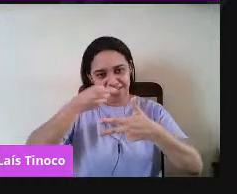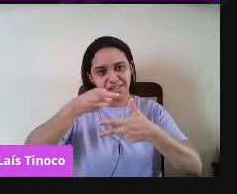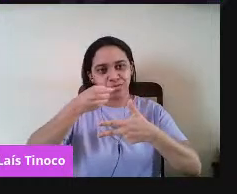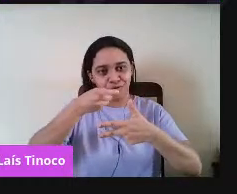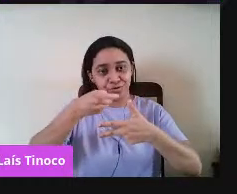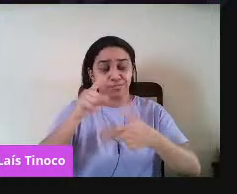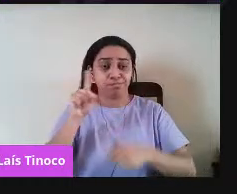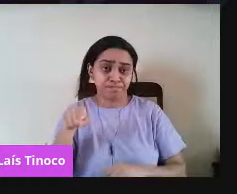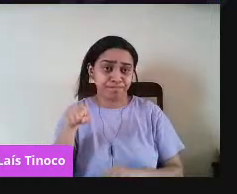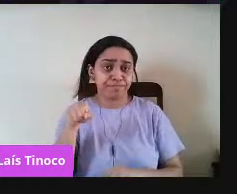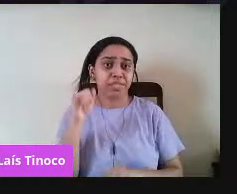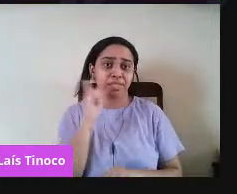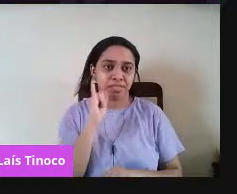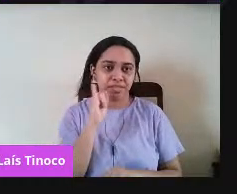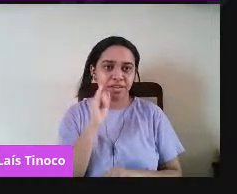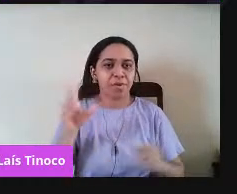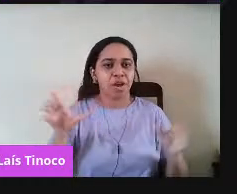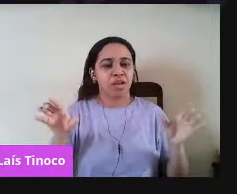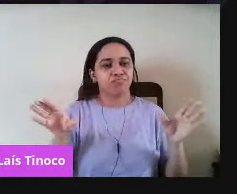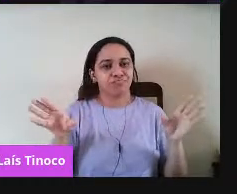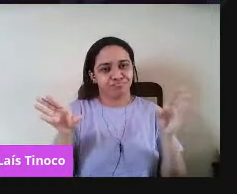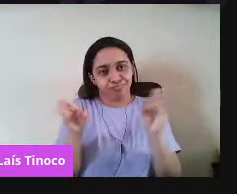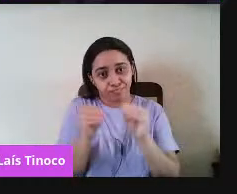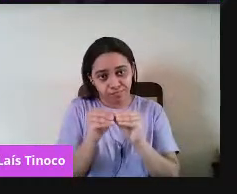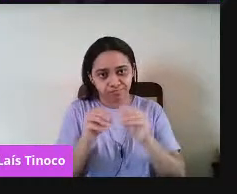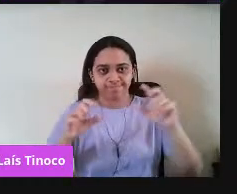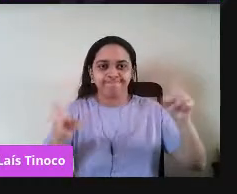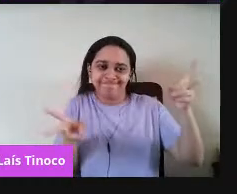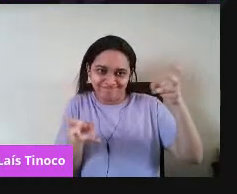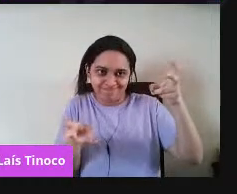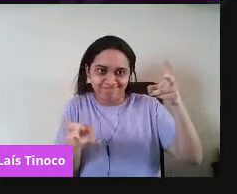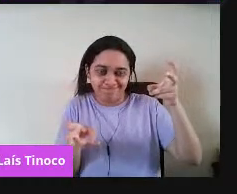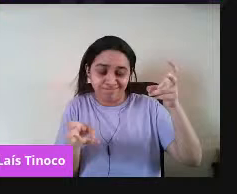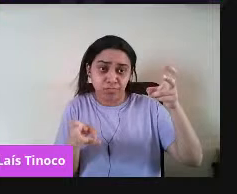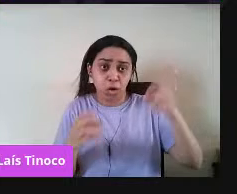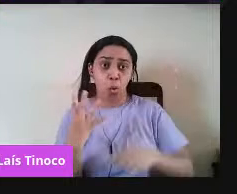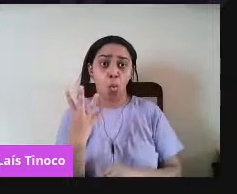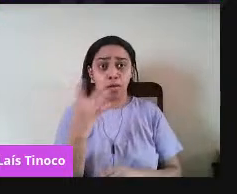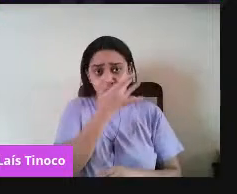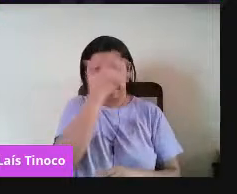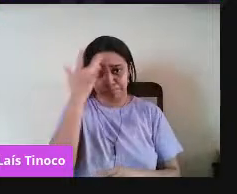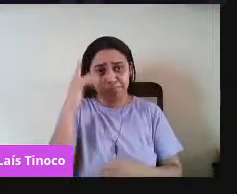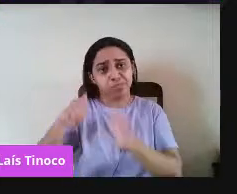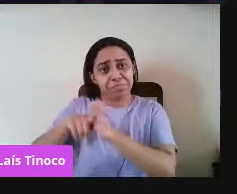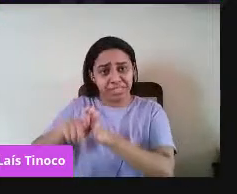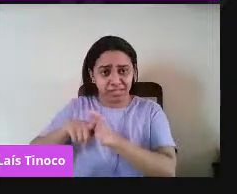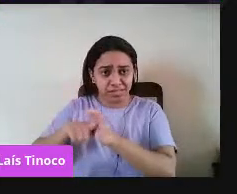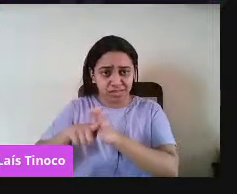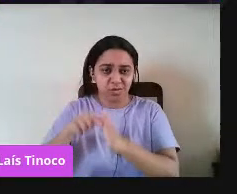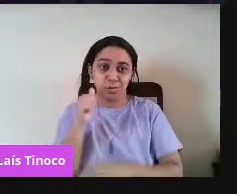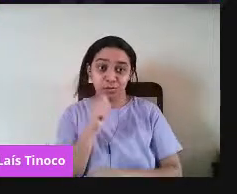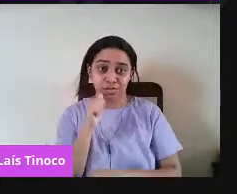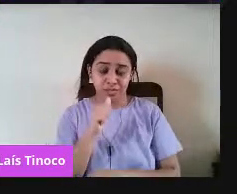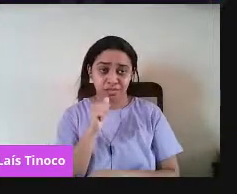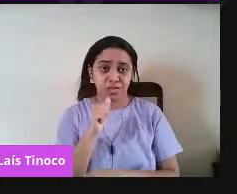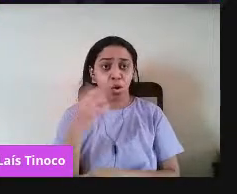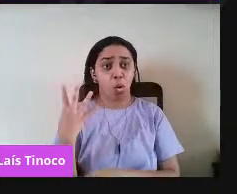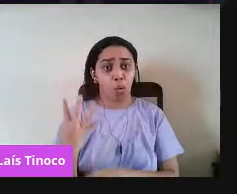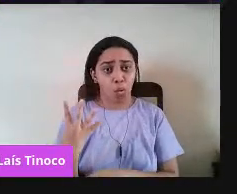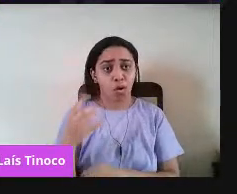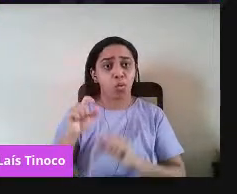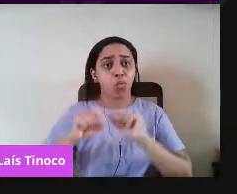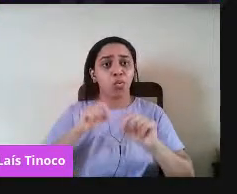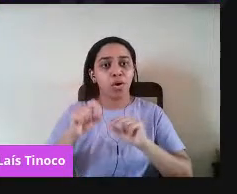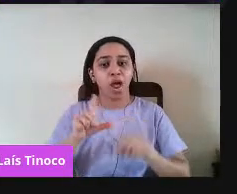um fragmento de um capítulo escrito em coautoria por 4 pesquisadoras. Elas constituem a instância do